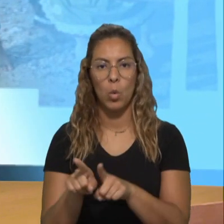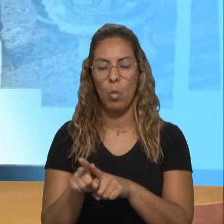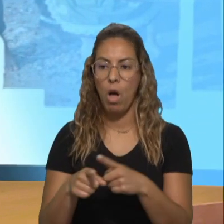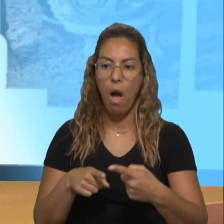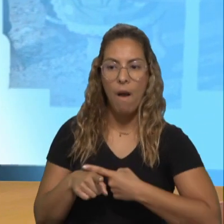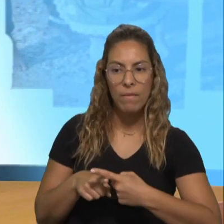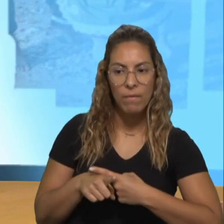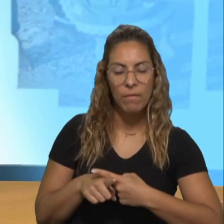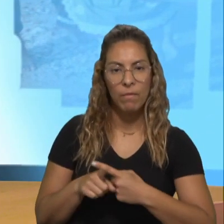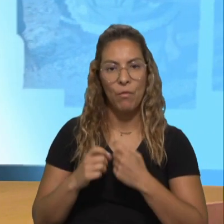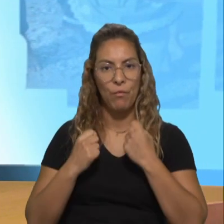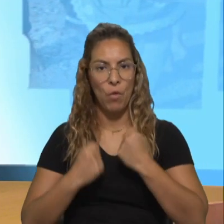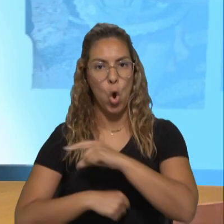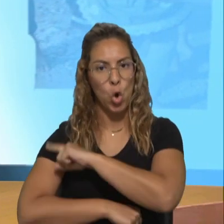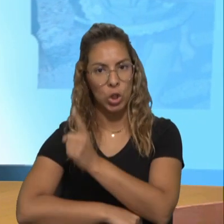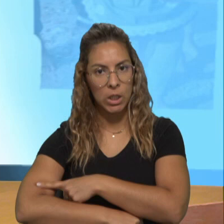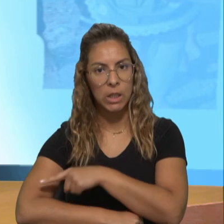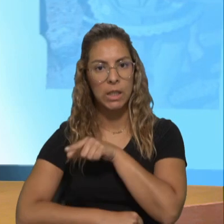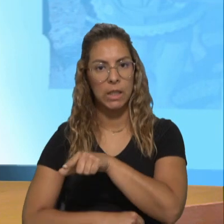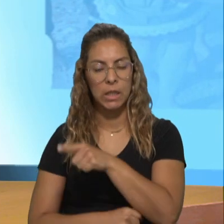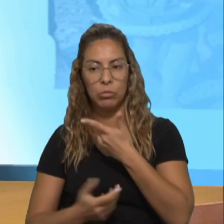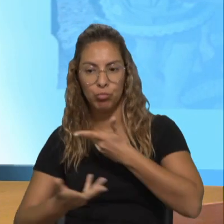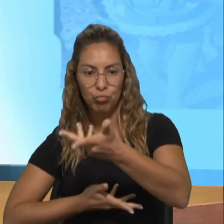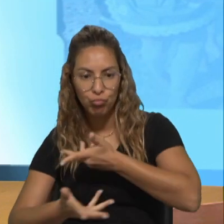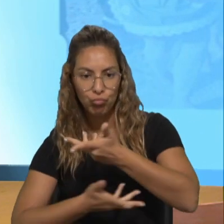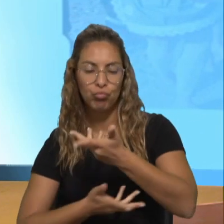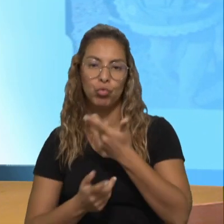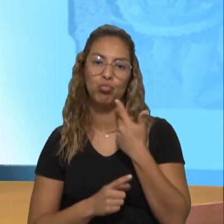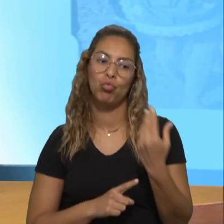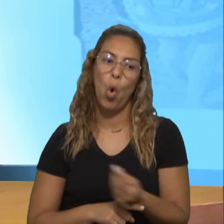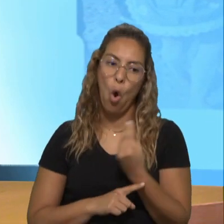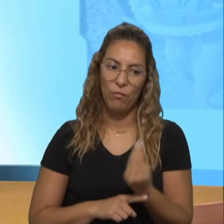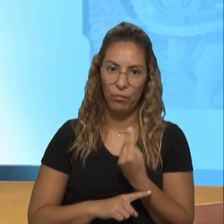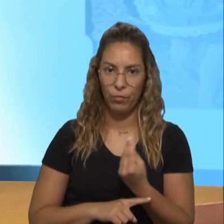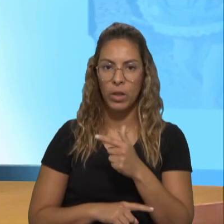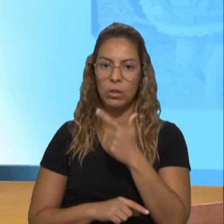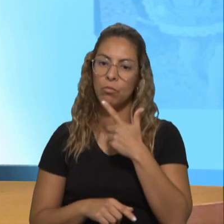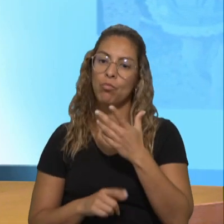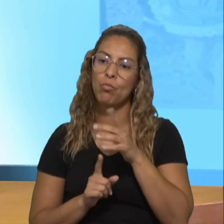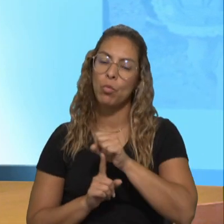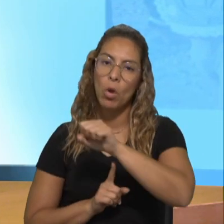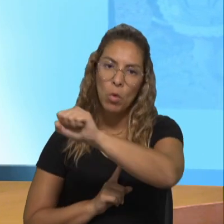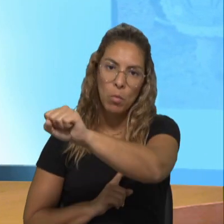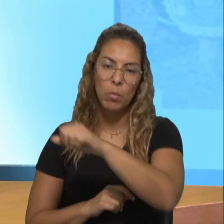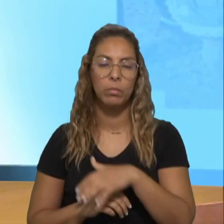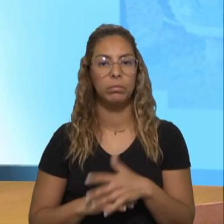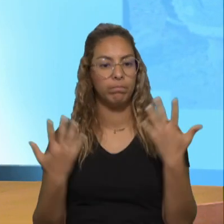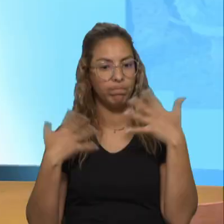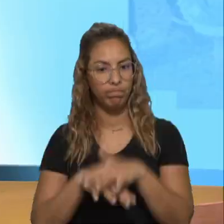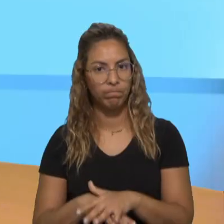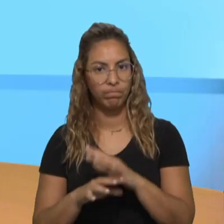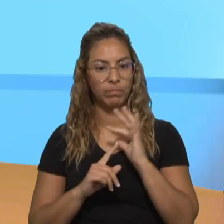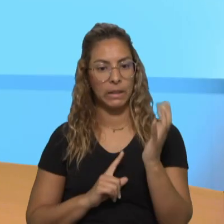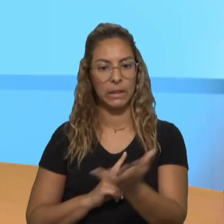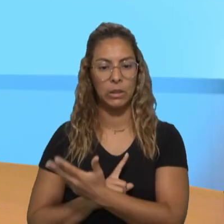dos jovens e uma forma de ajudarem os jovens a chegar mais longe. E percebe-se uma realidade integrada na União Europeia ou há